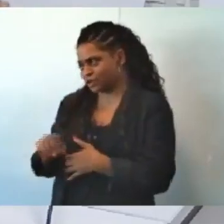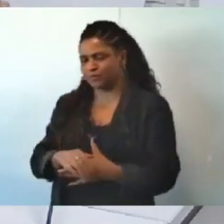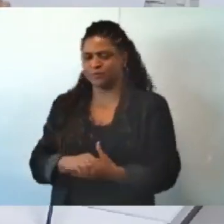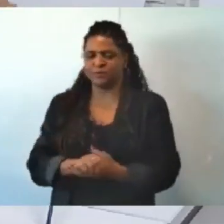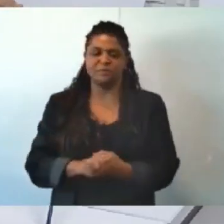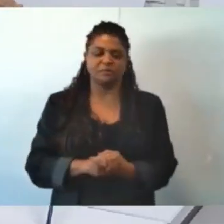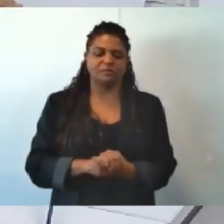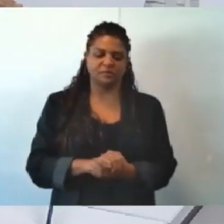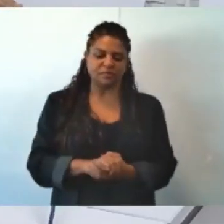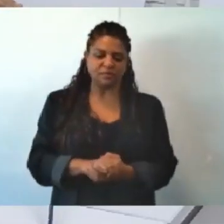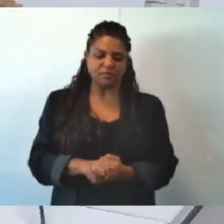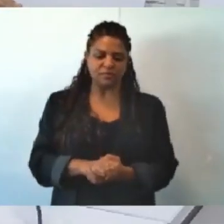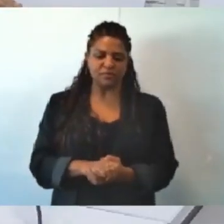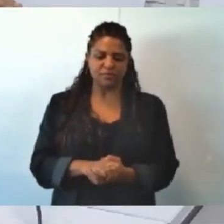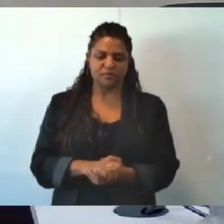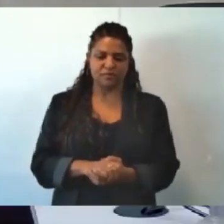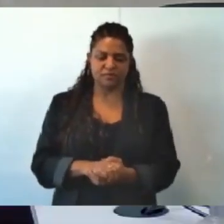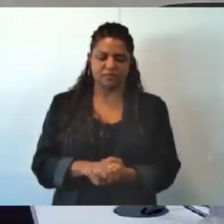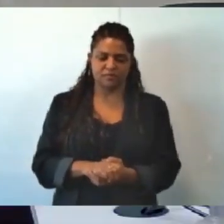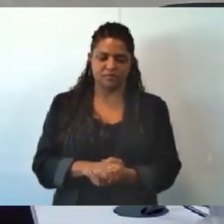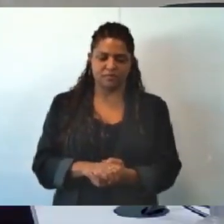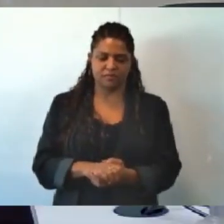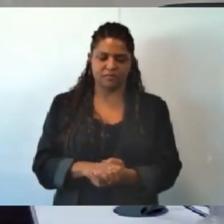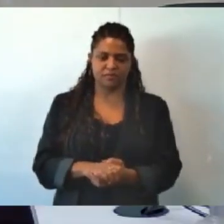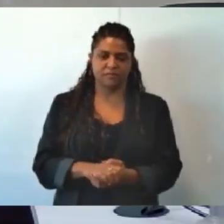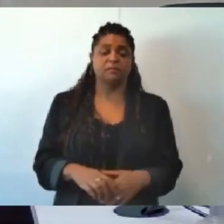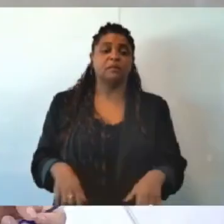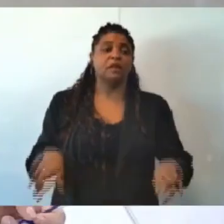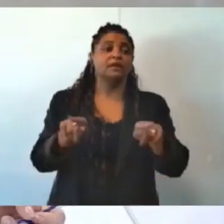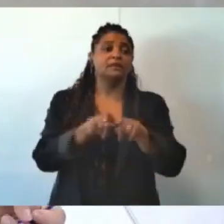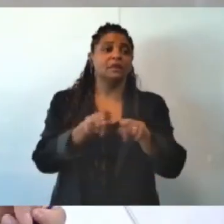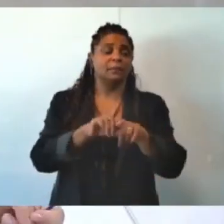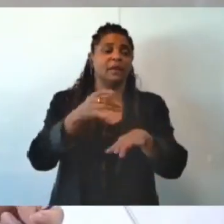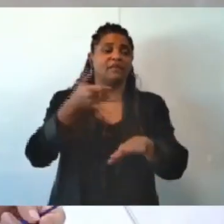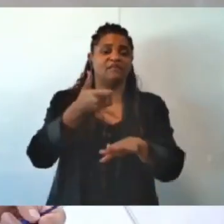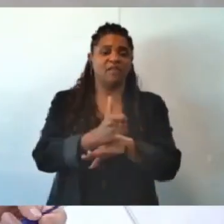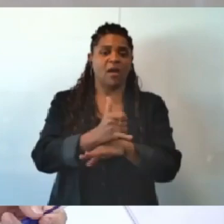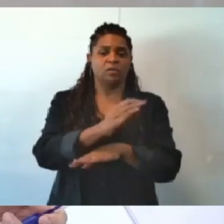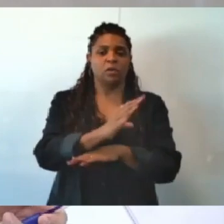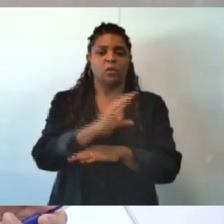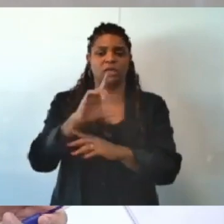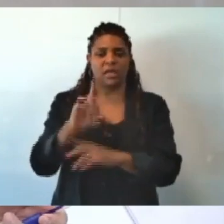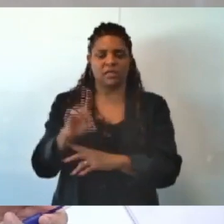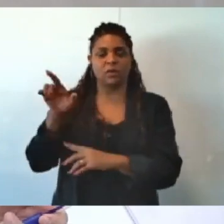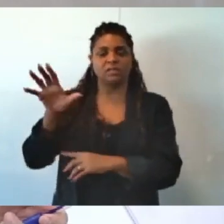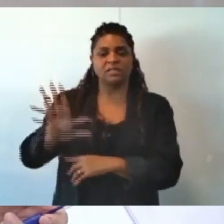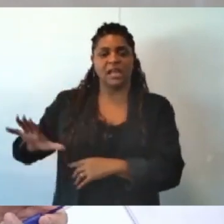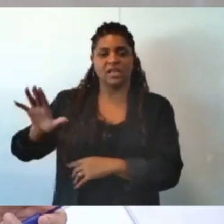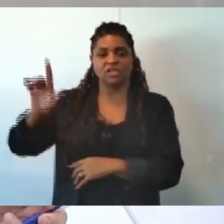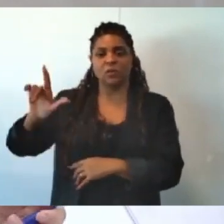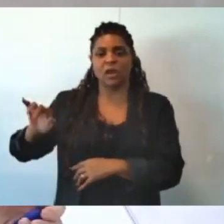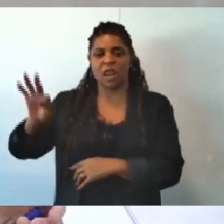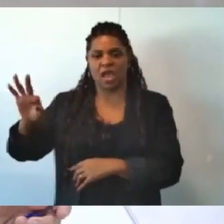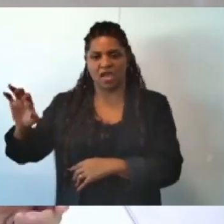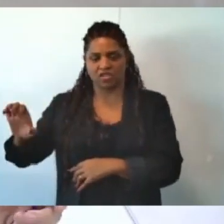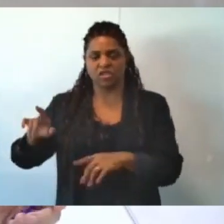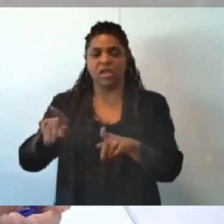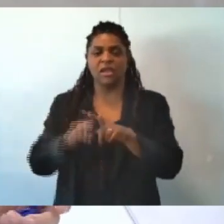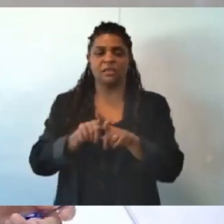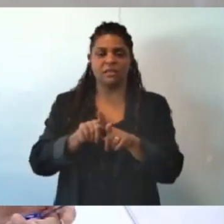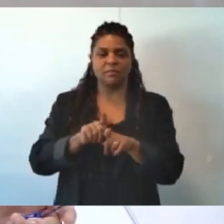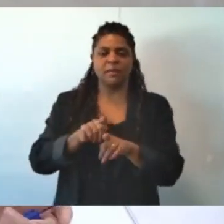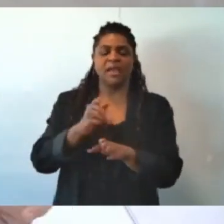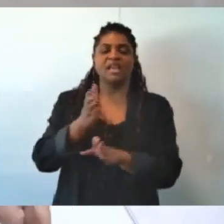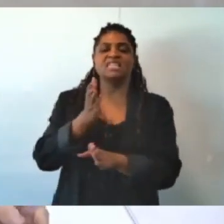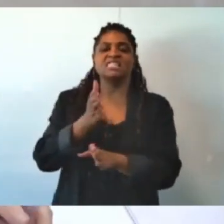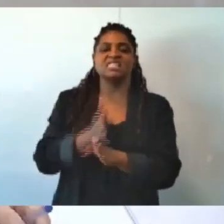A falta dos coordenadores, tanto da Regional Leste quanto da Regional Centro-Sul e outros agentes